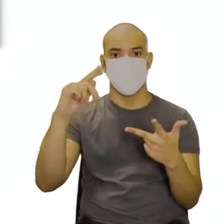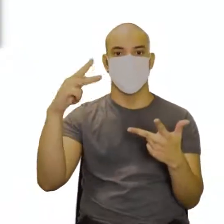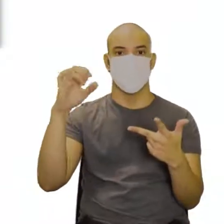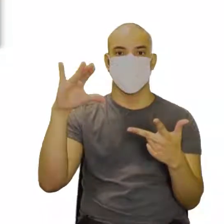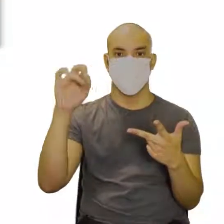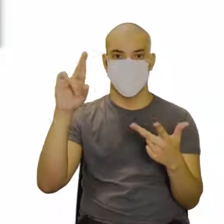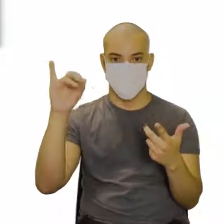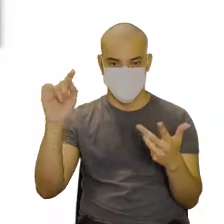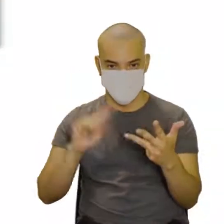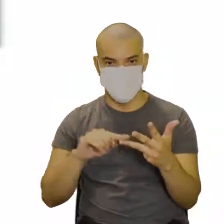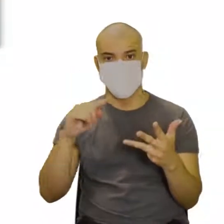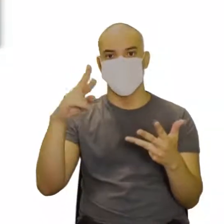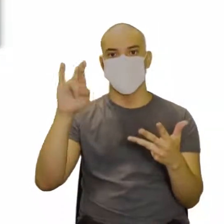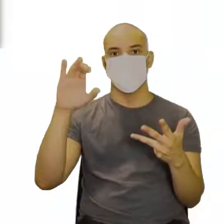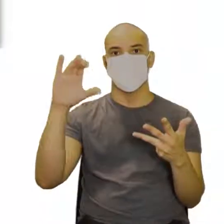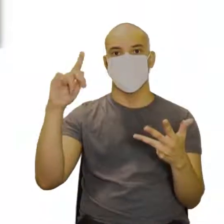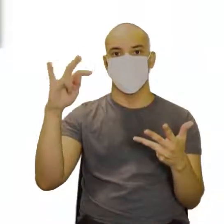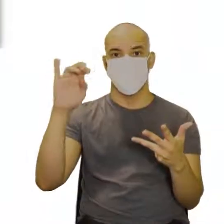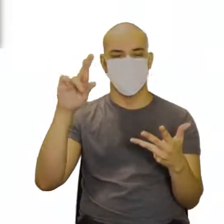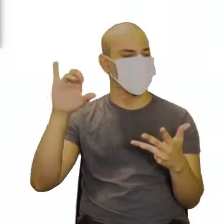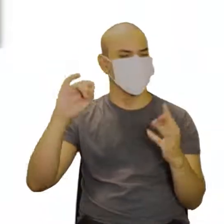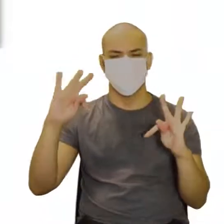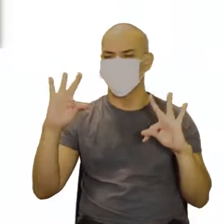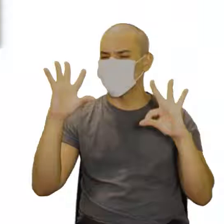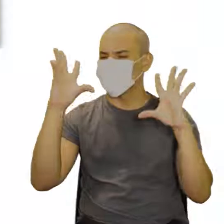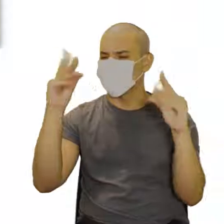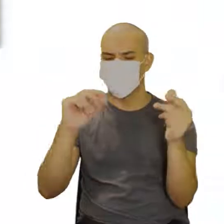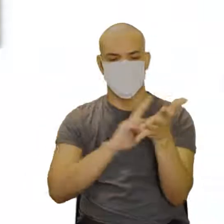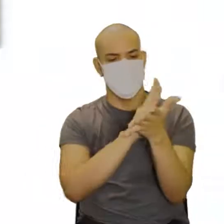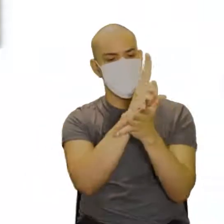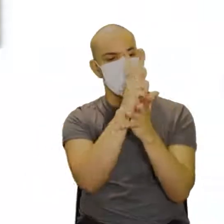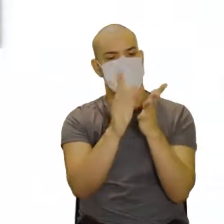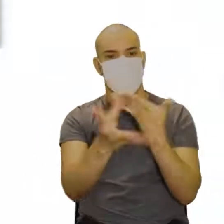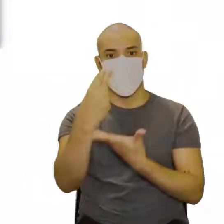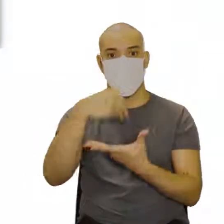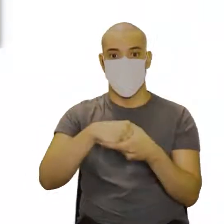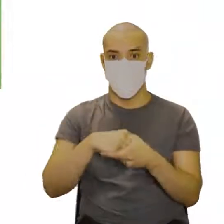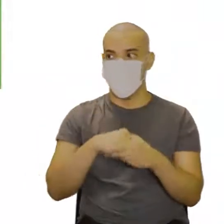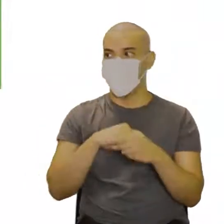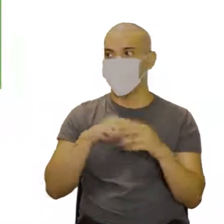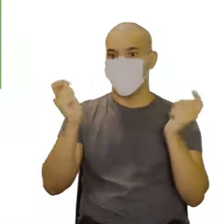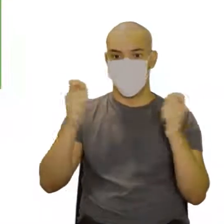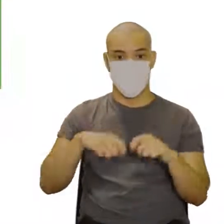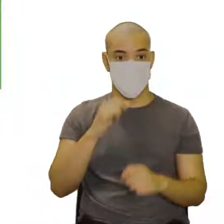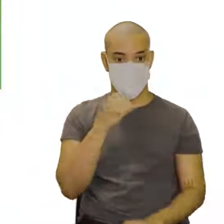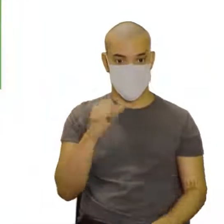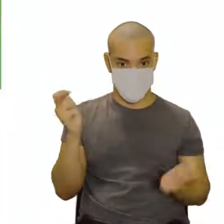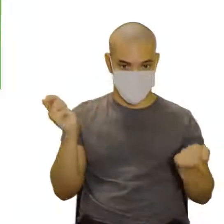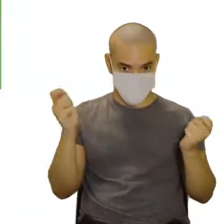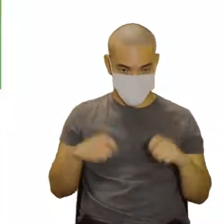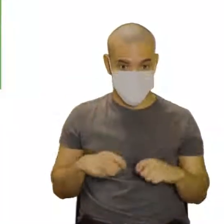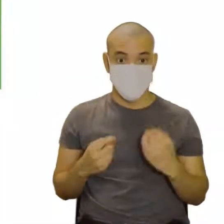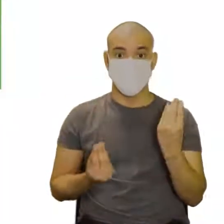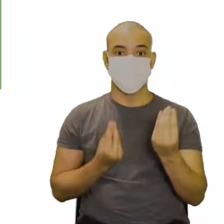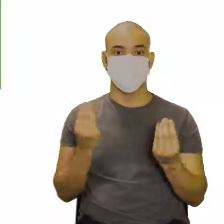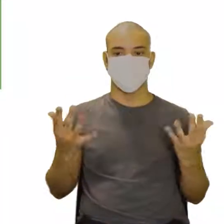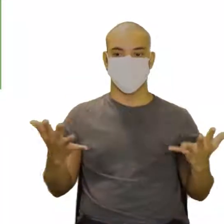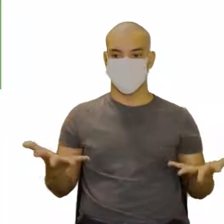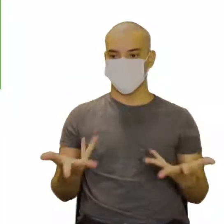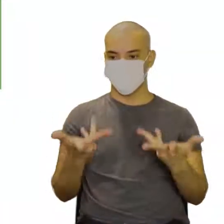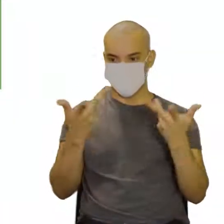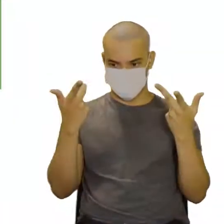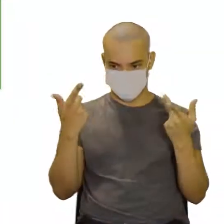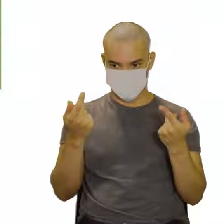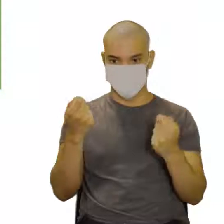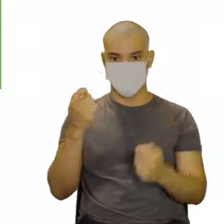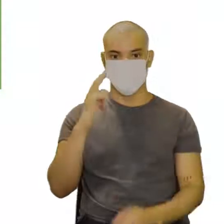receptores. Tudo isso daí para o funcionamento dos nossos, né, equipamentos. Então, vamos lá. E como habilidade, a